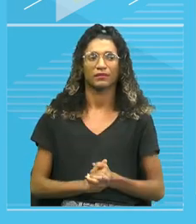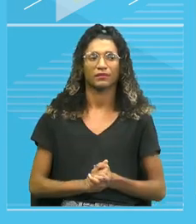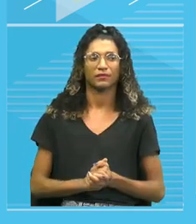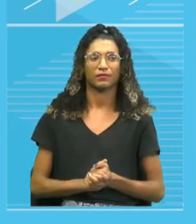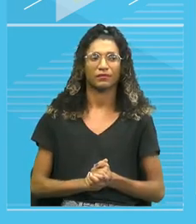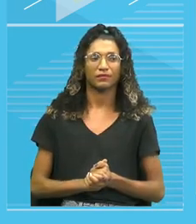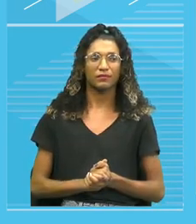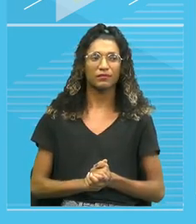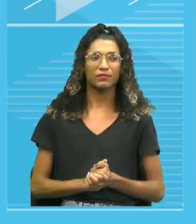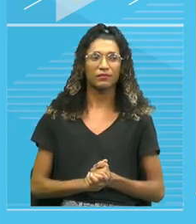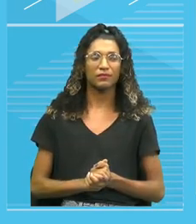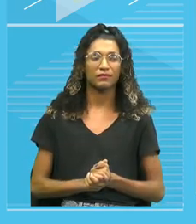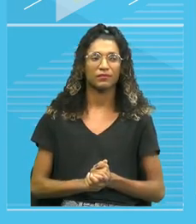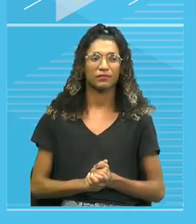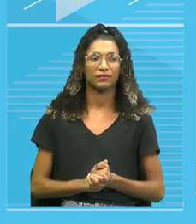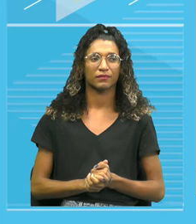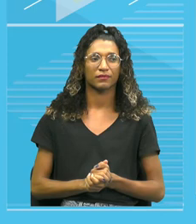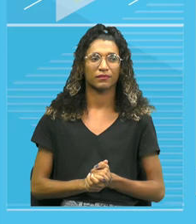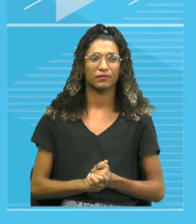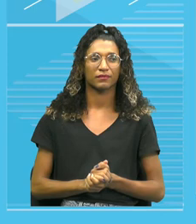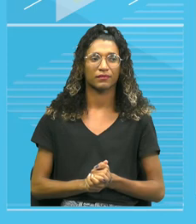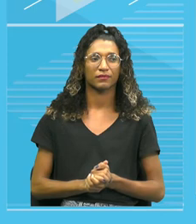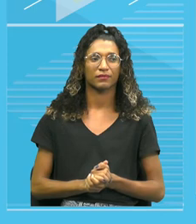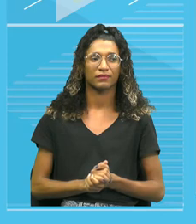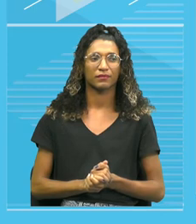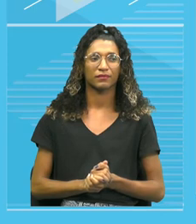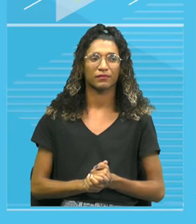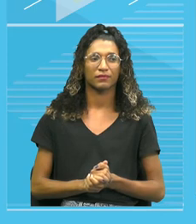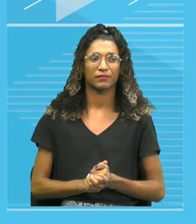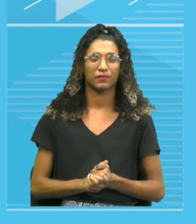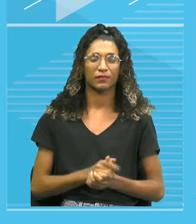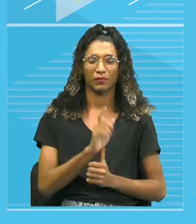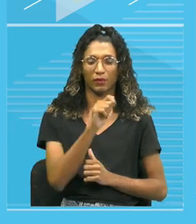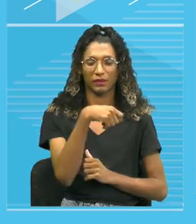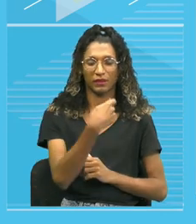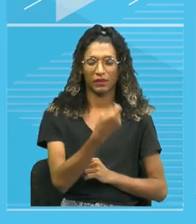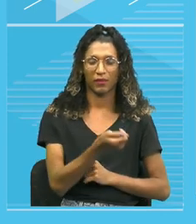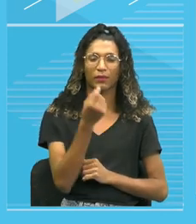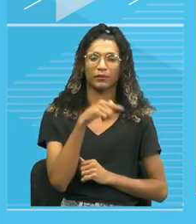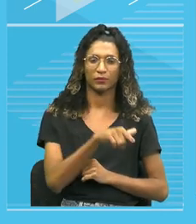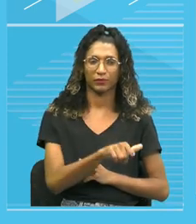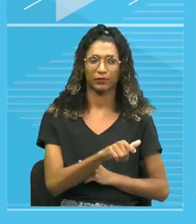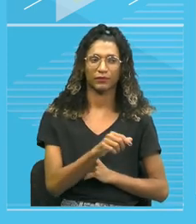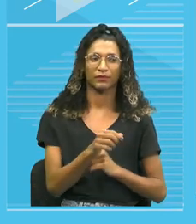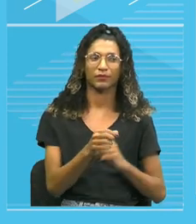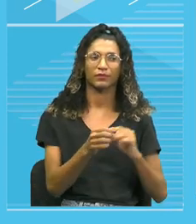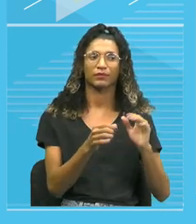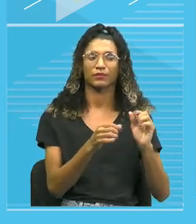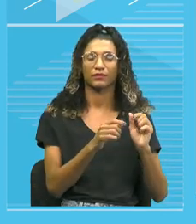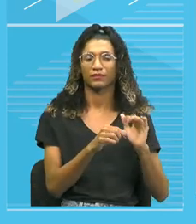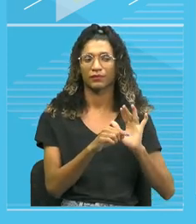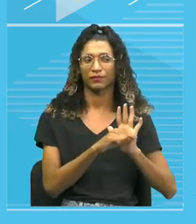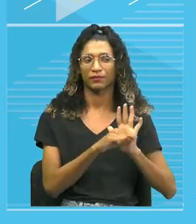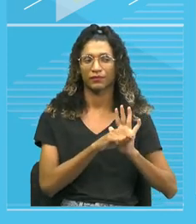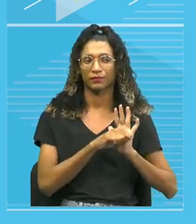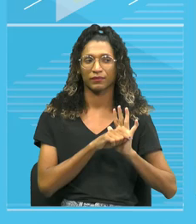mais 571.6 a gente soma e Conserva o sinal vai ficar menos